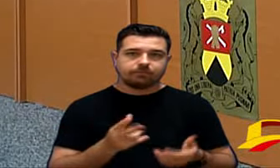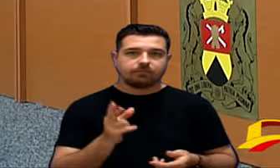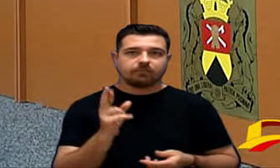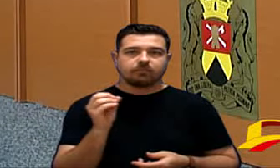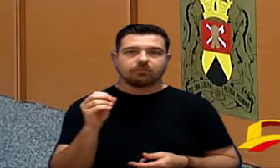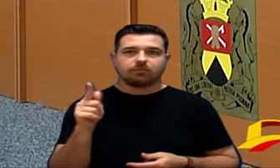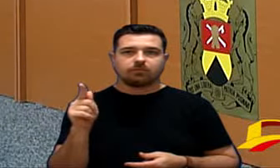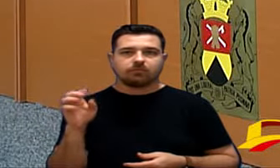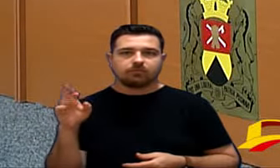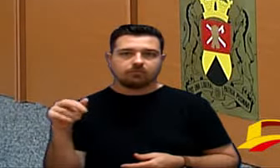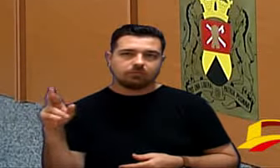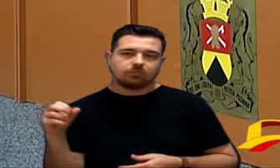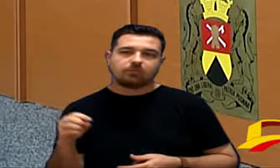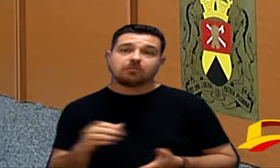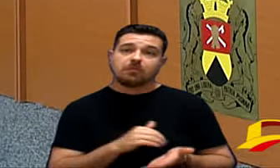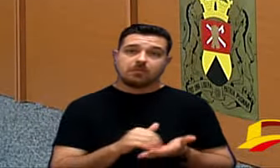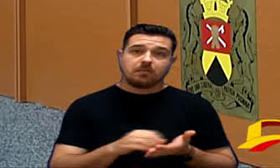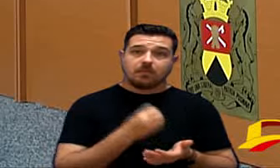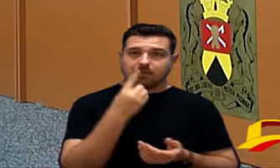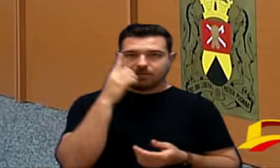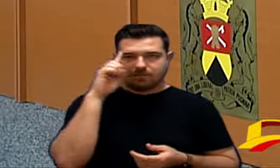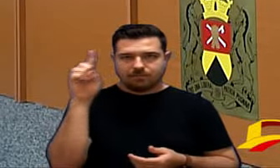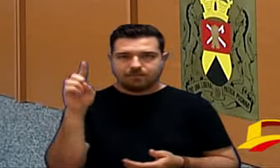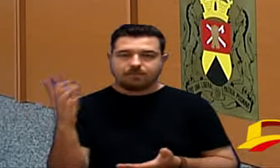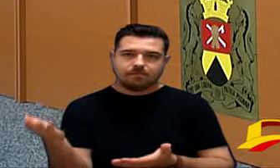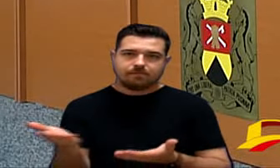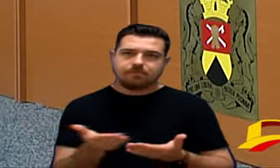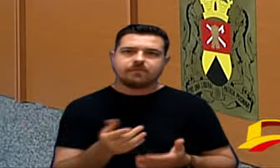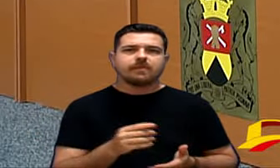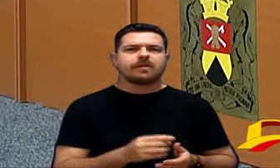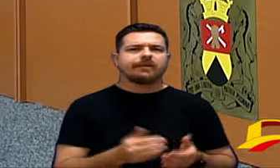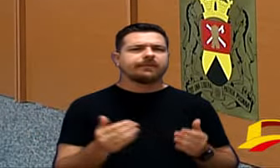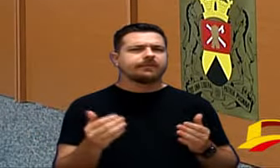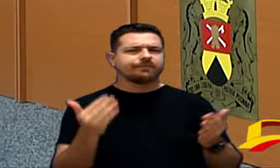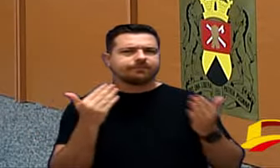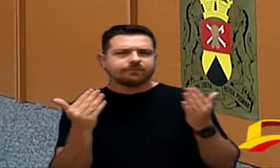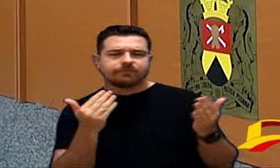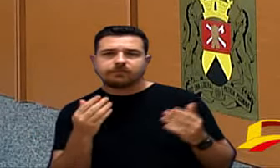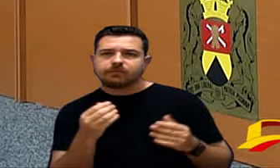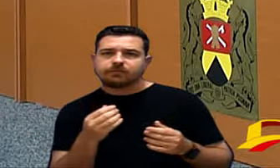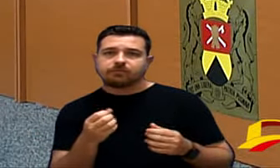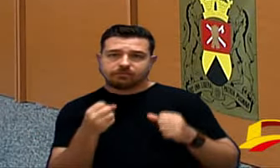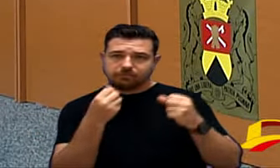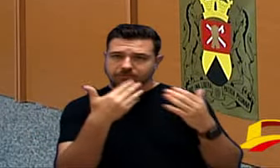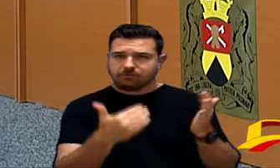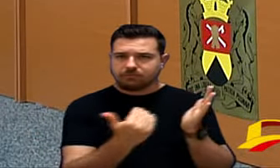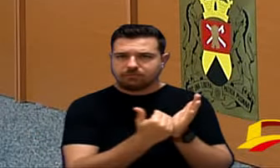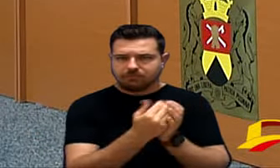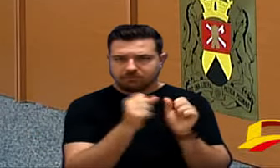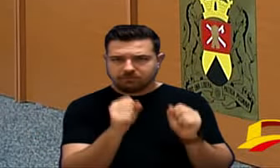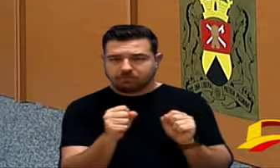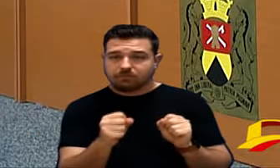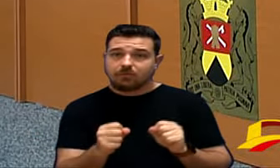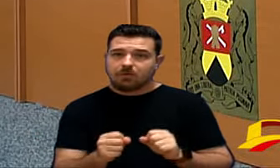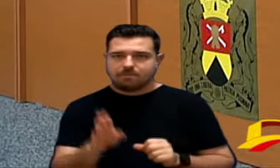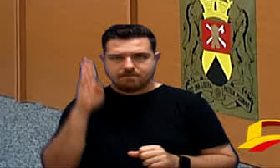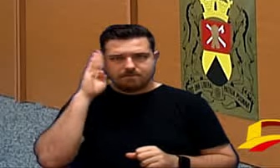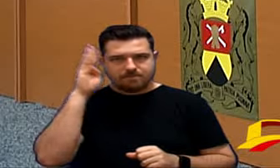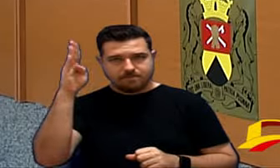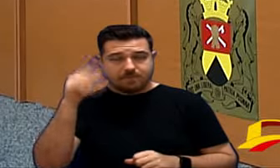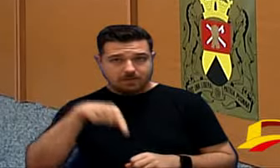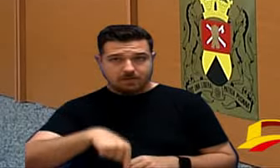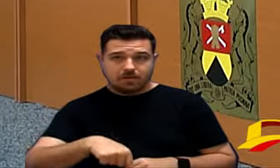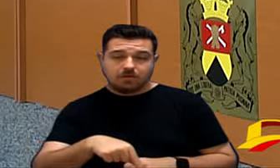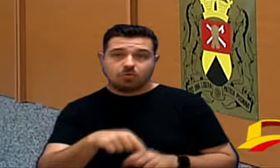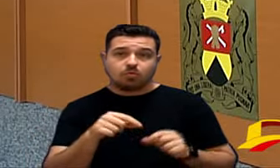Rogério secretário bom dia bom dia é uma dúvida tá a gente tá aqui dentro das das principais áreas de atuação